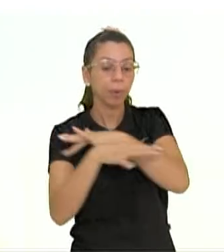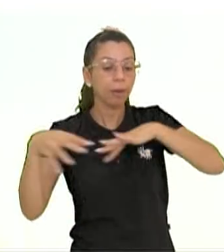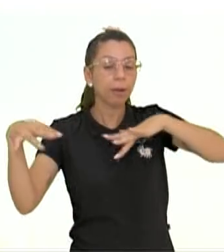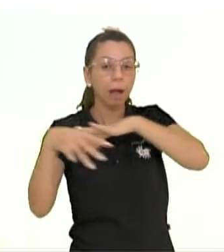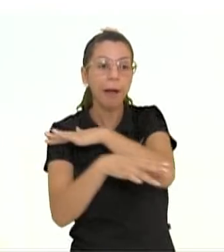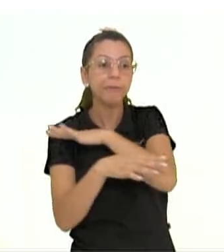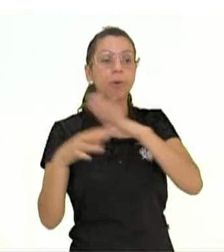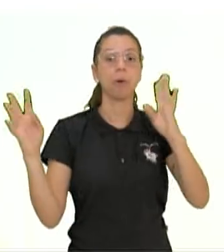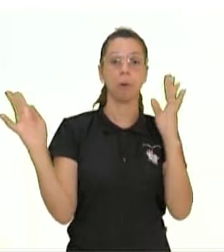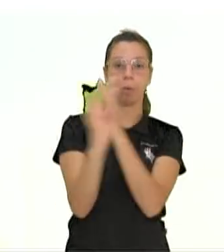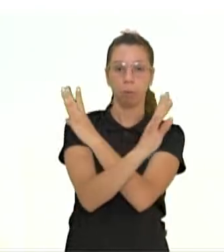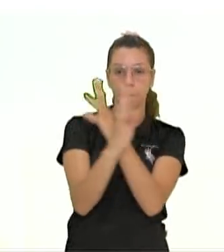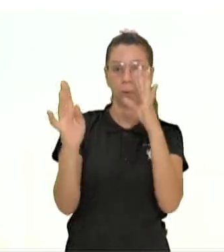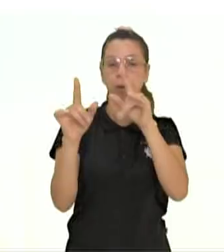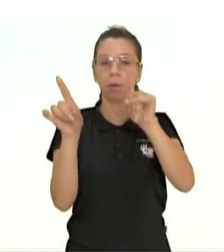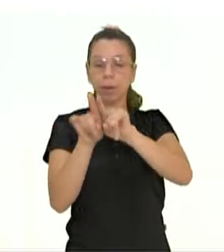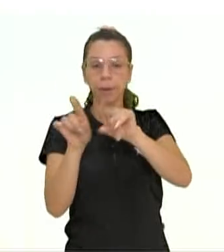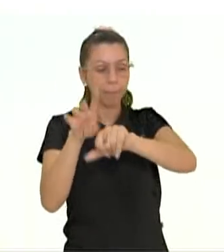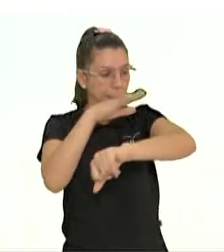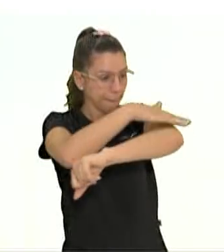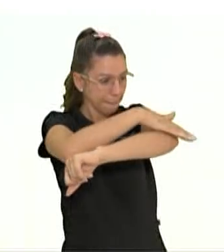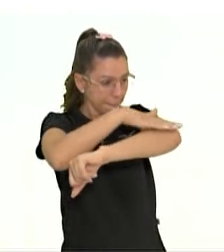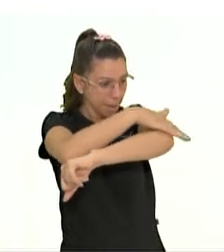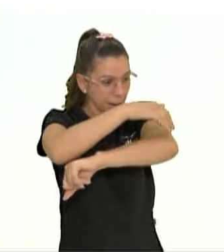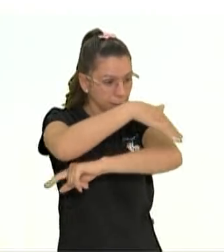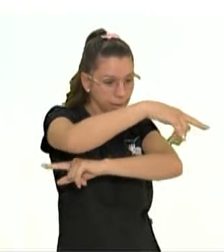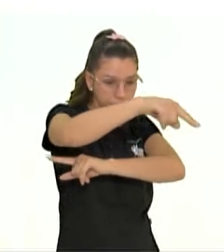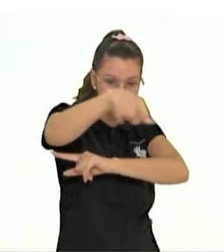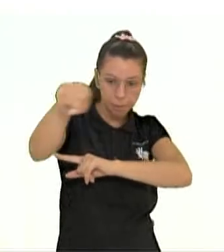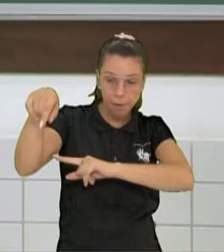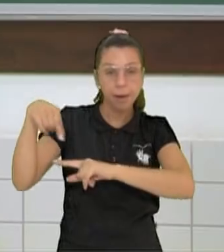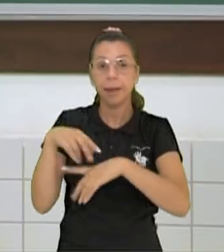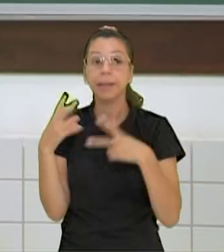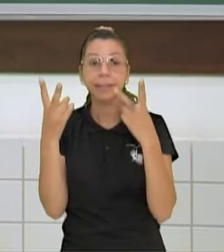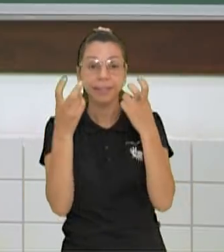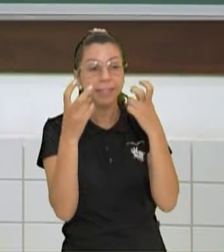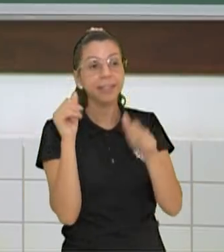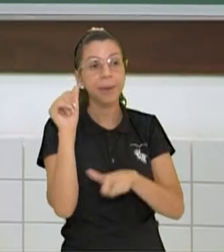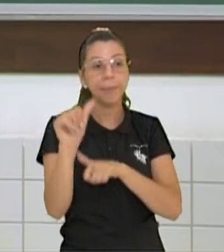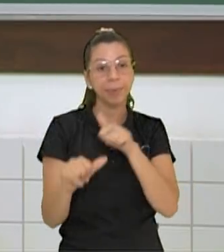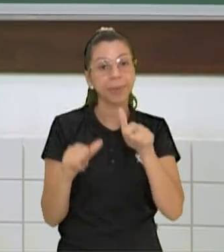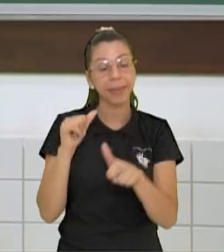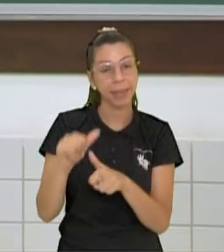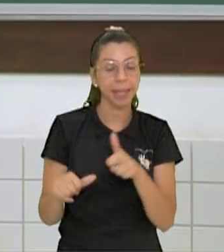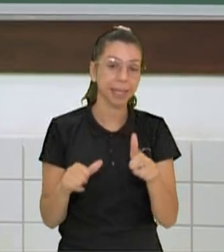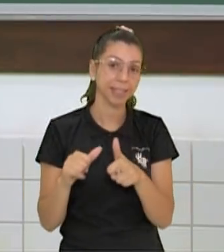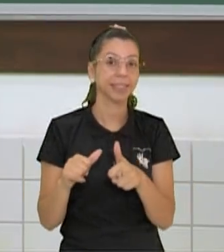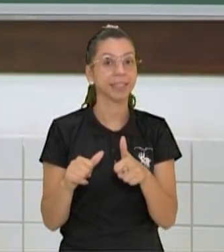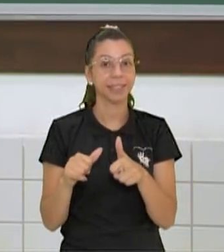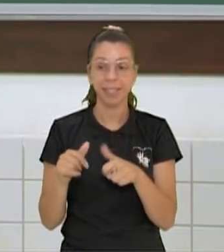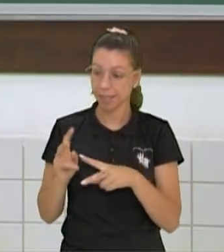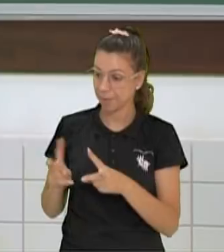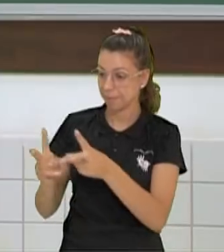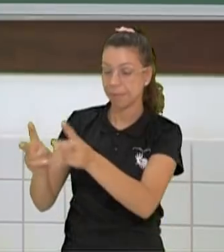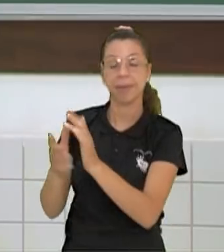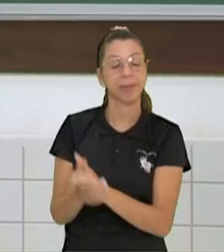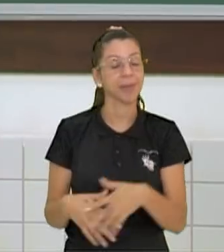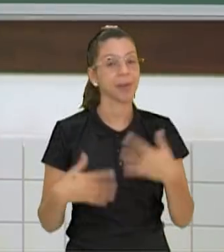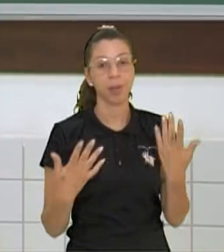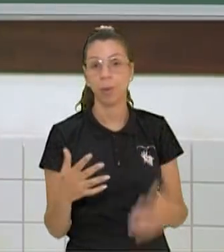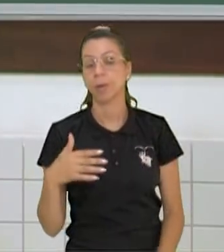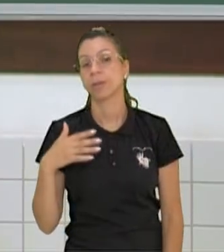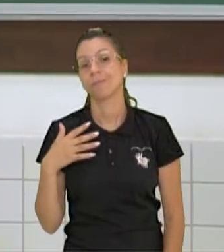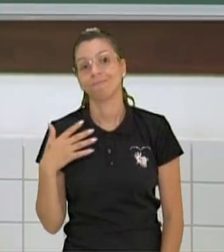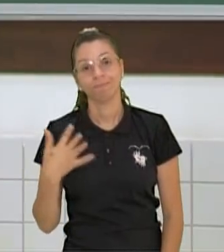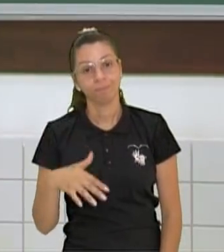carros, em torno da praça. É muito interessante observar as mudanças permanentes. Poxa, eu sou fanzaço dessa